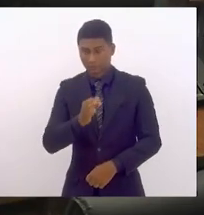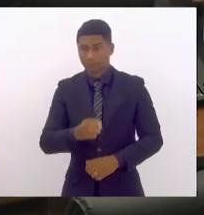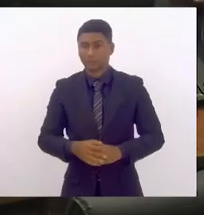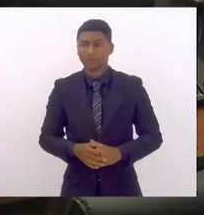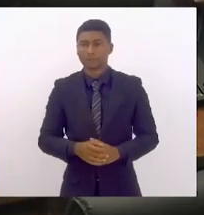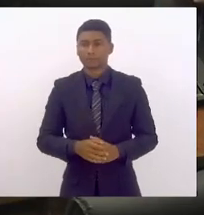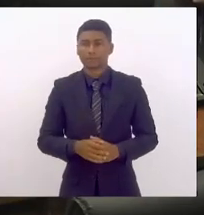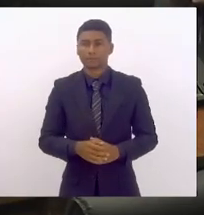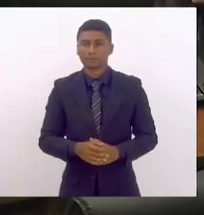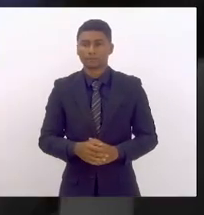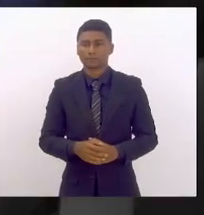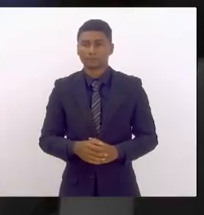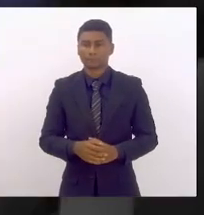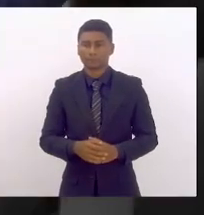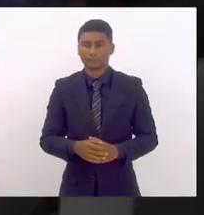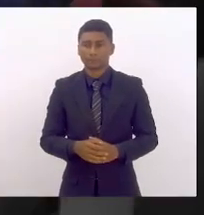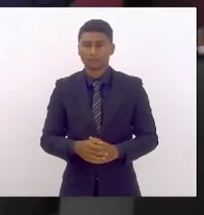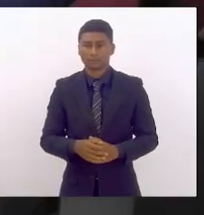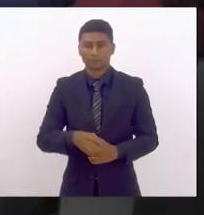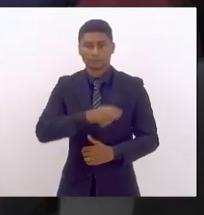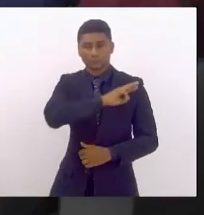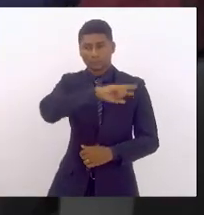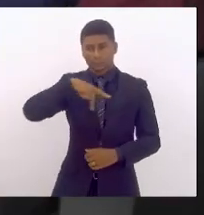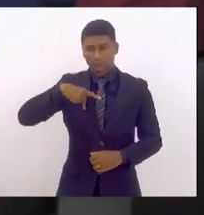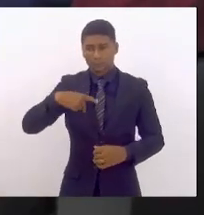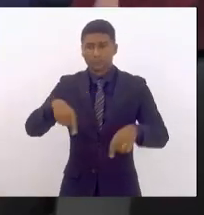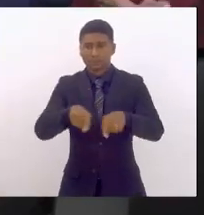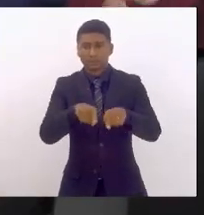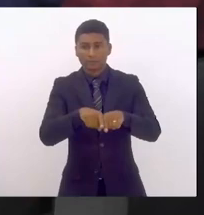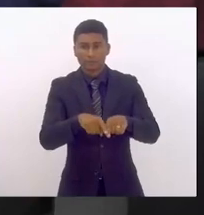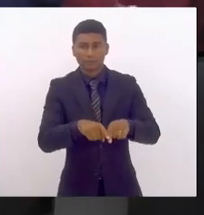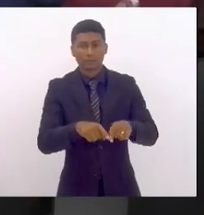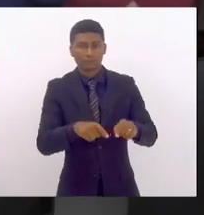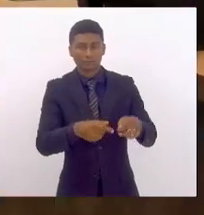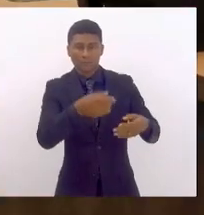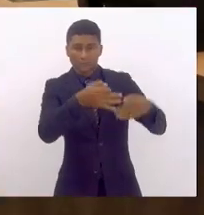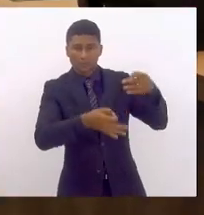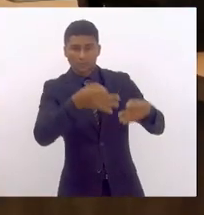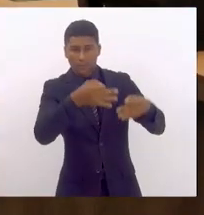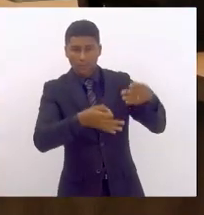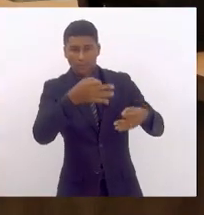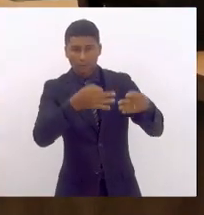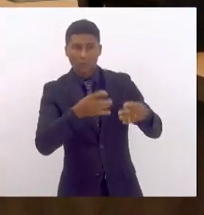por favor só fazer a comunicação a mp e ao TJ para que eles possam mandar representantes